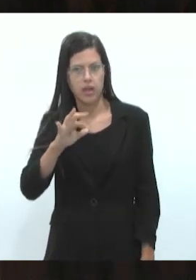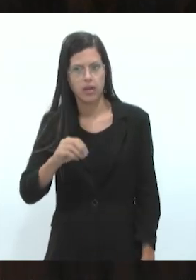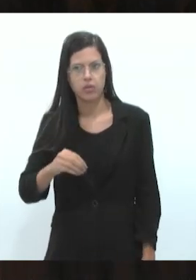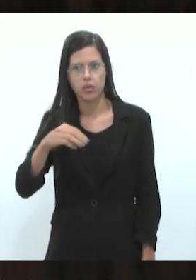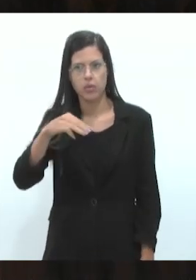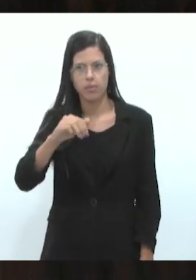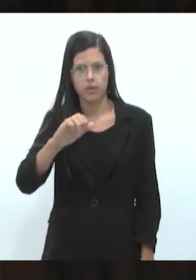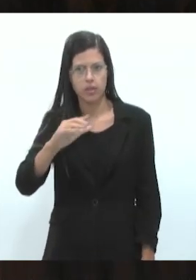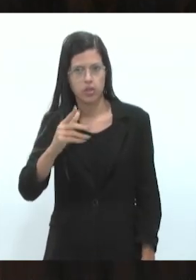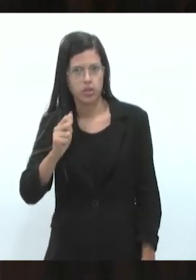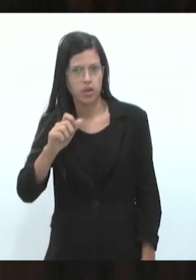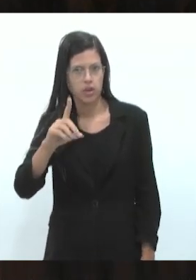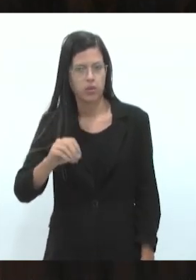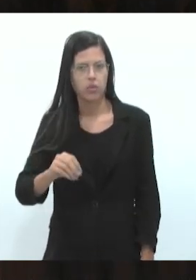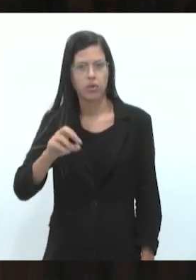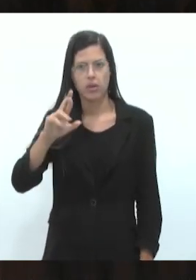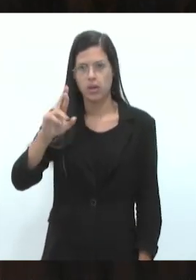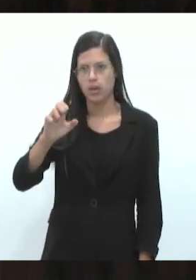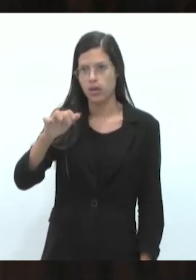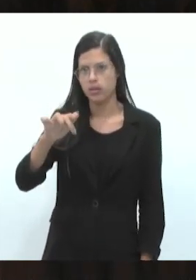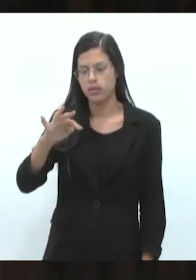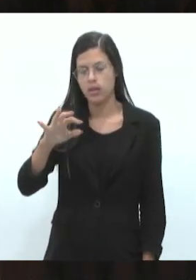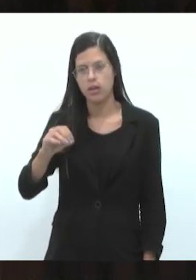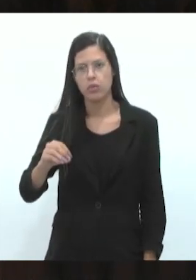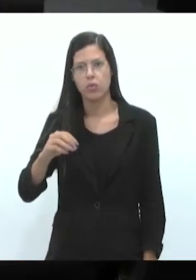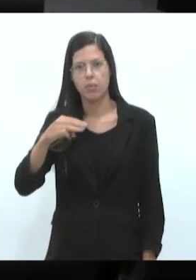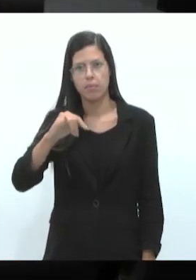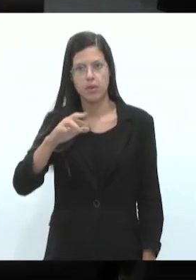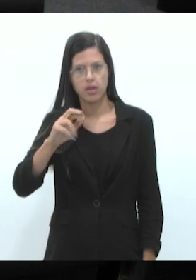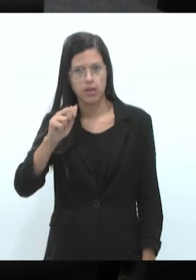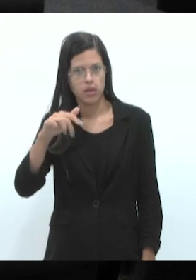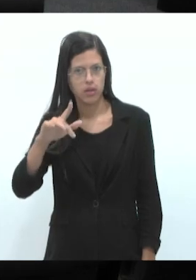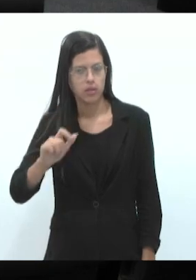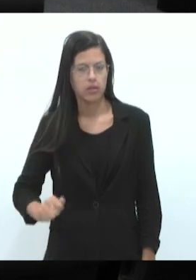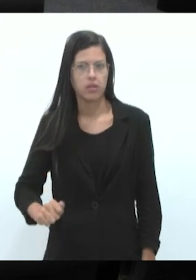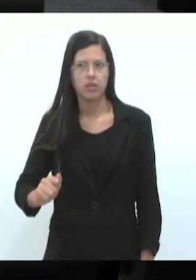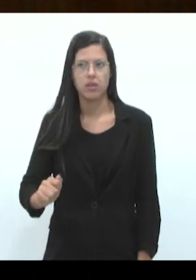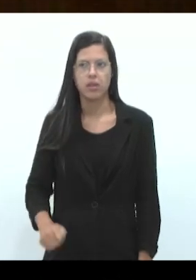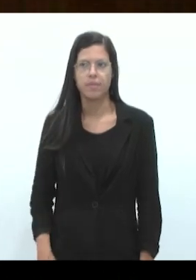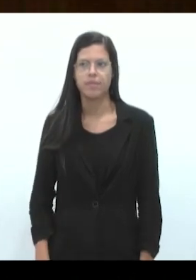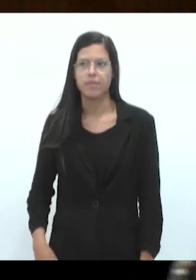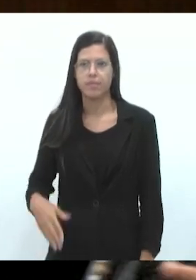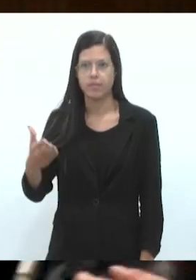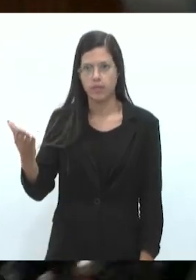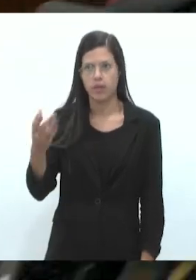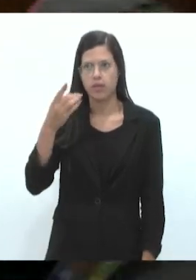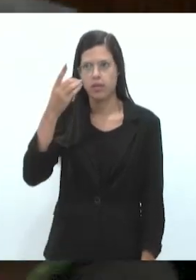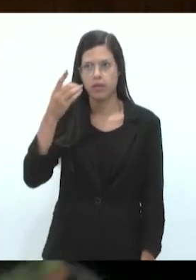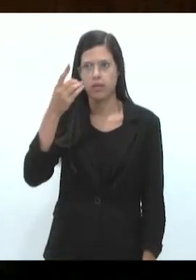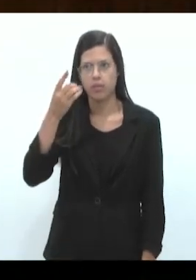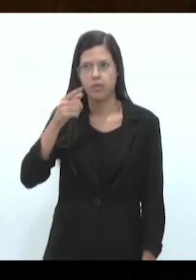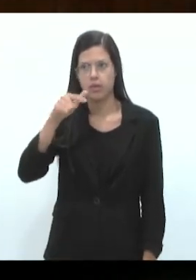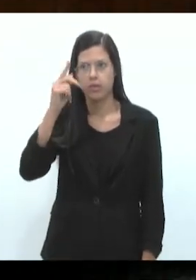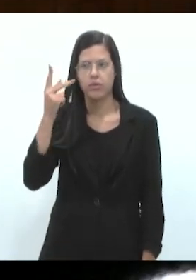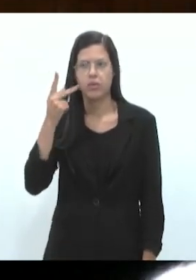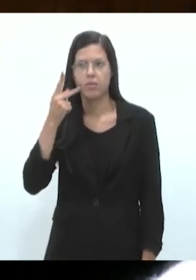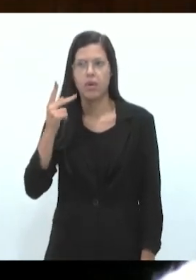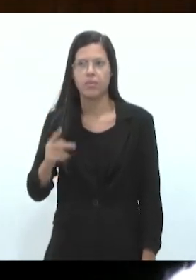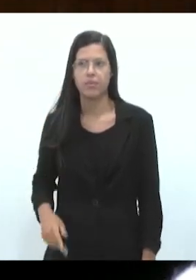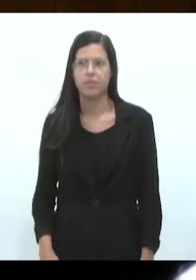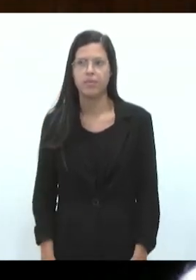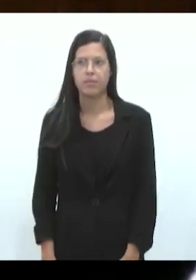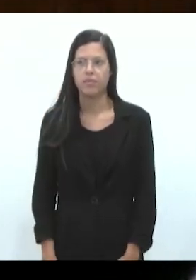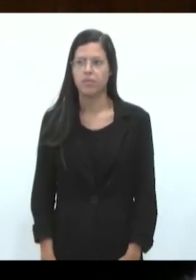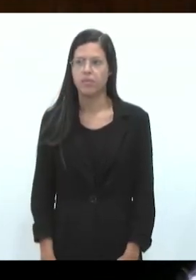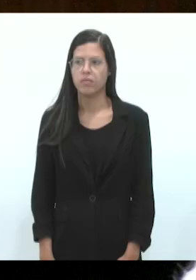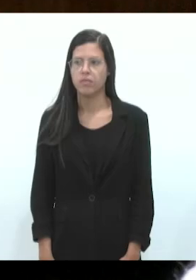Pela ordem. Pela ordem, deputado Luiz Paulo. Não, desculpe, senhora presidente, não é pela ordem, é questão de Questão ordem. de ordem.